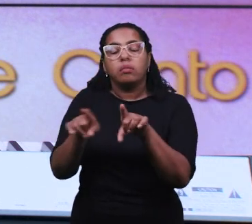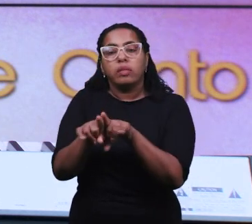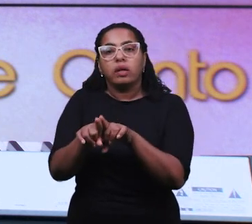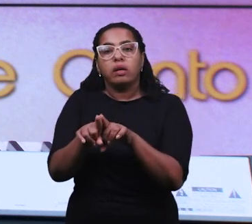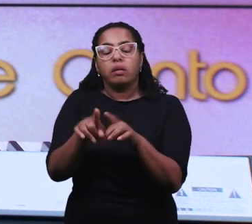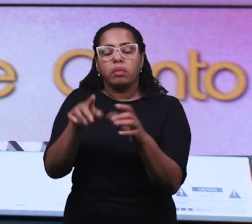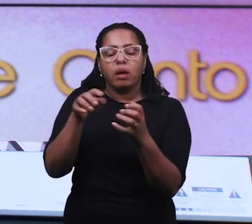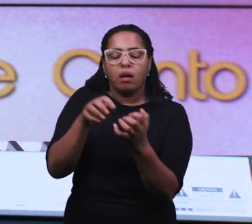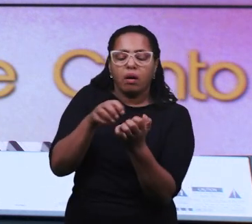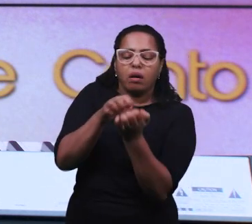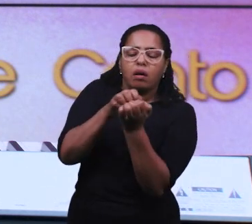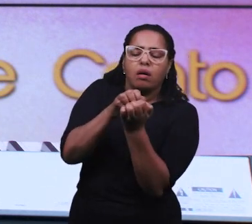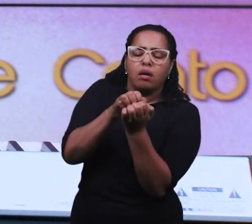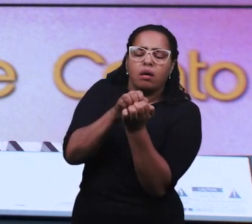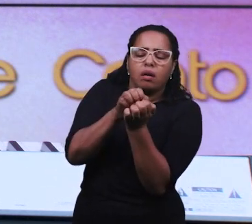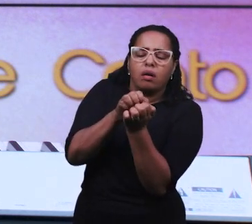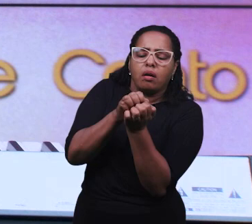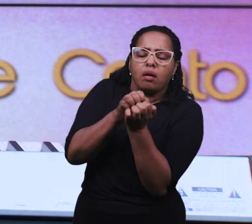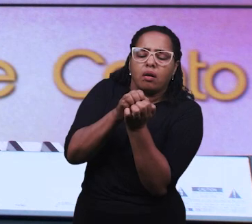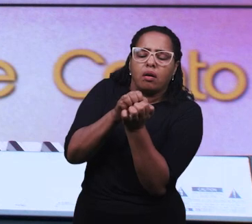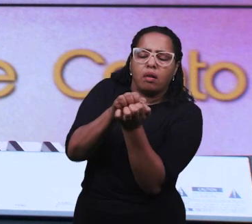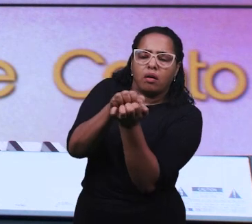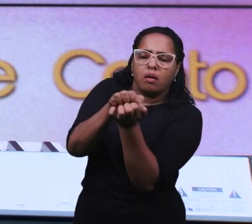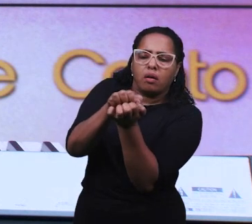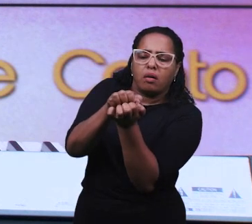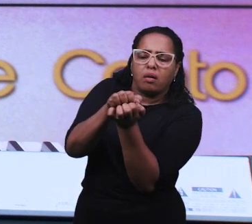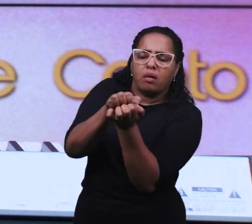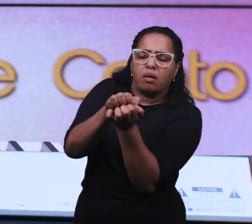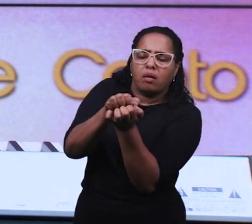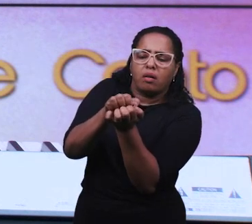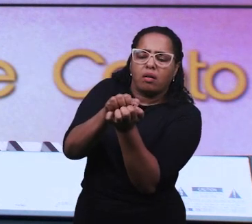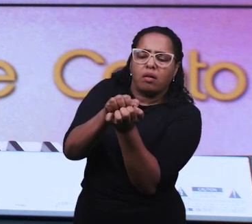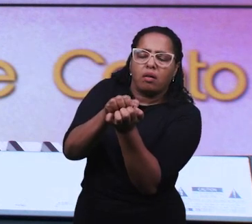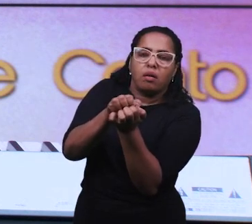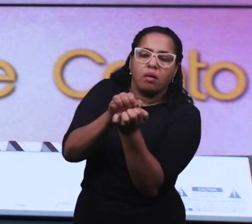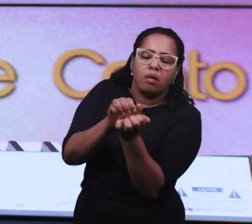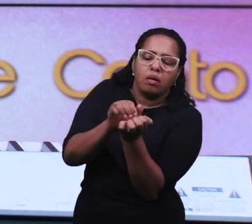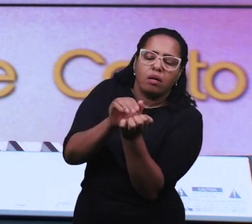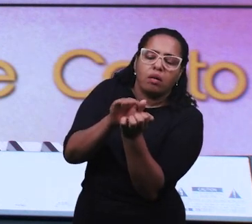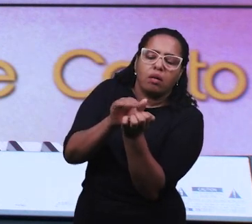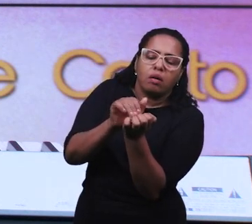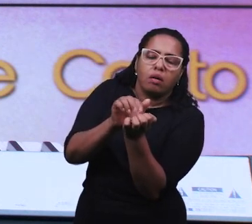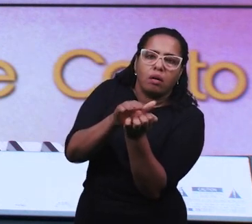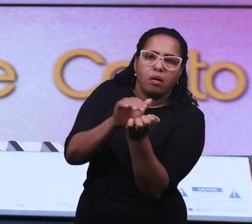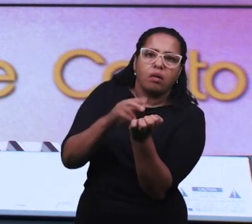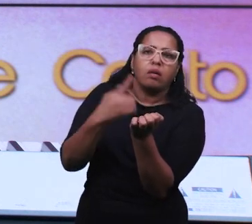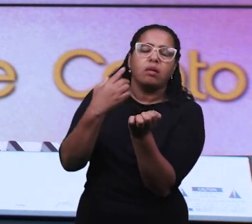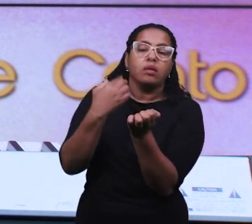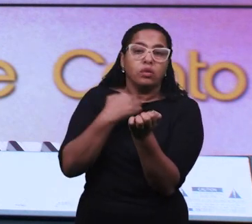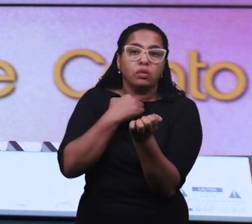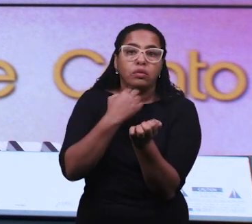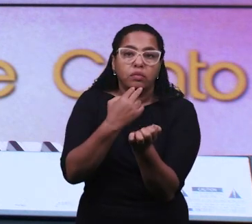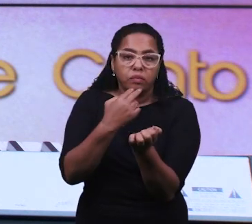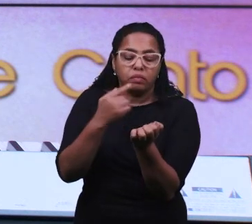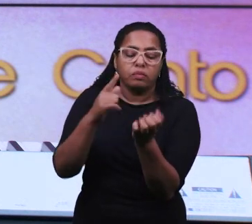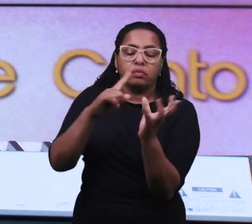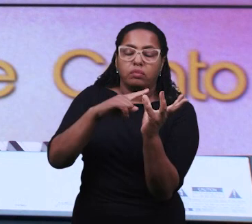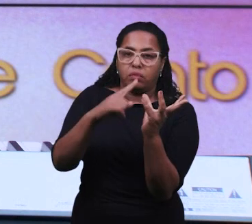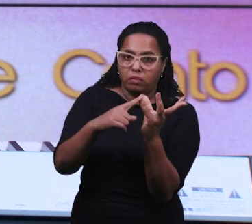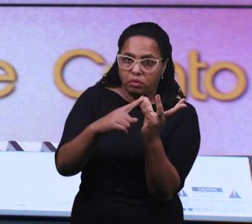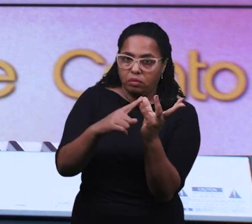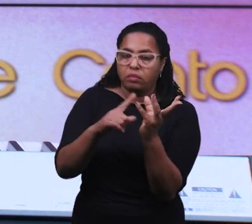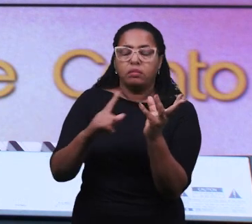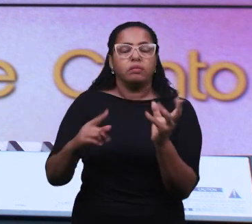esteja presa, ou seja, travada e inativa no processo de articulação do nosso som, das nossas